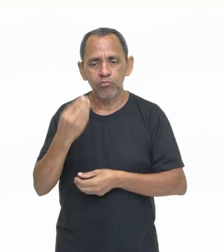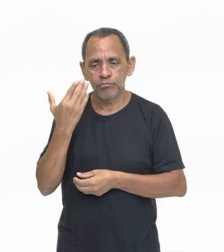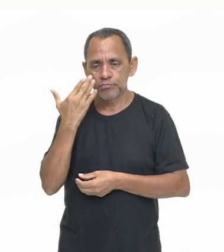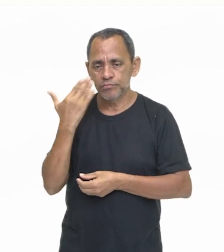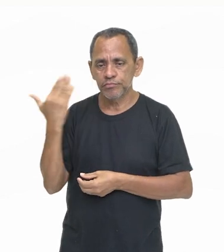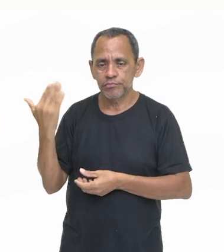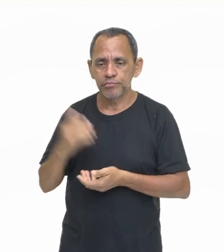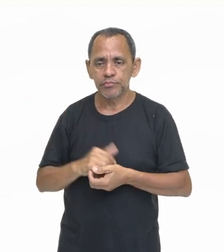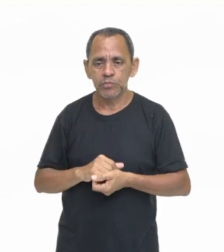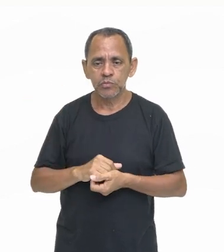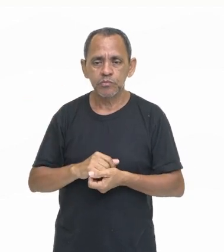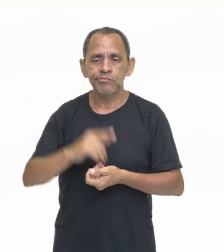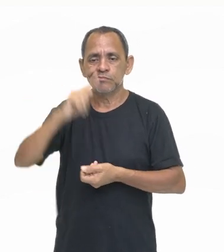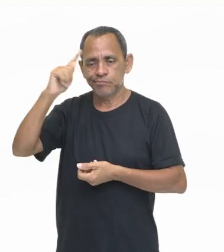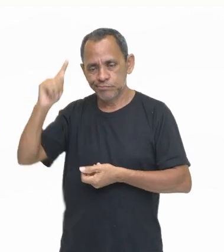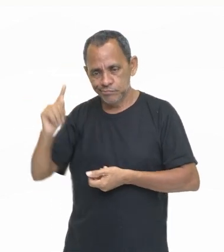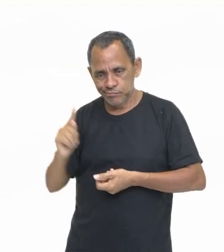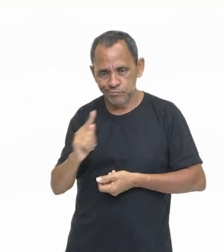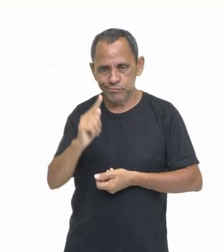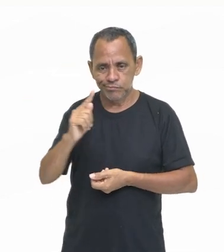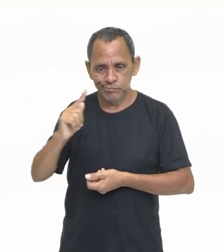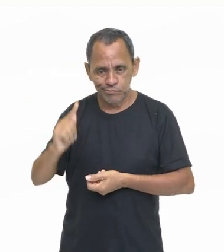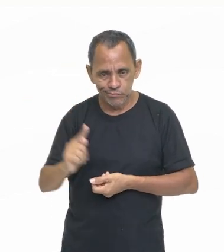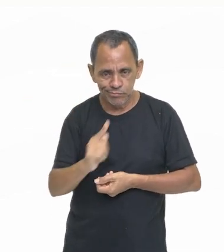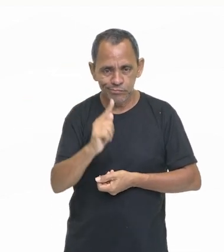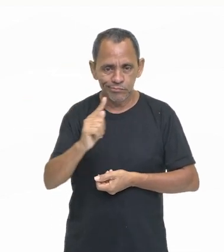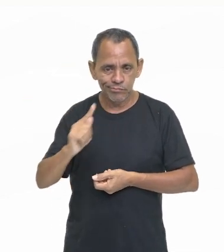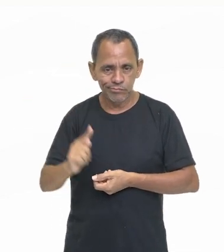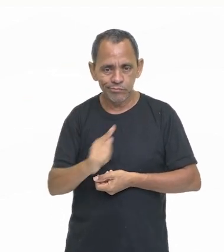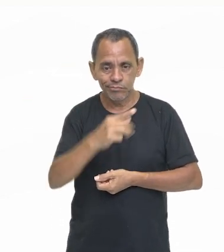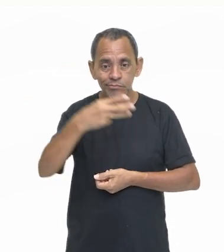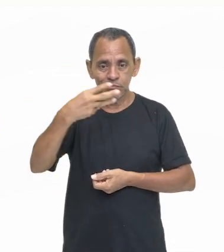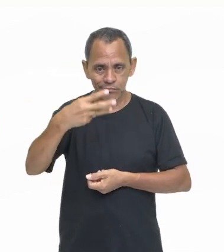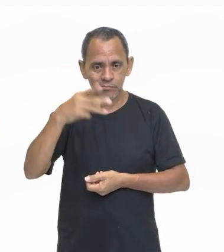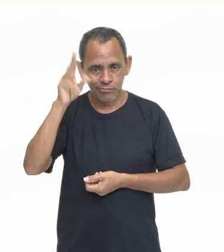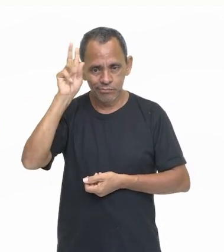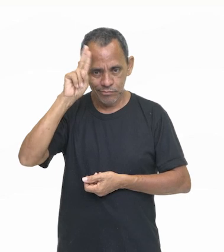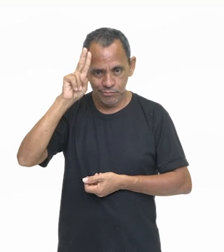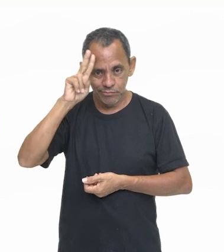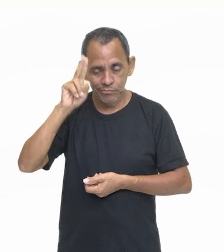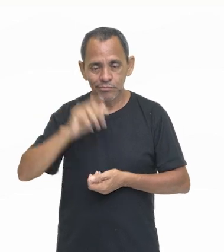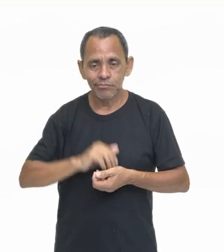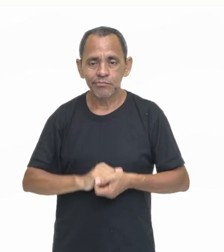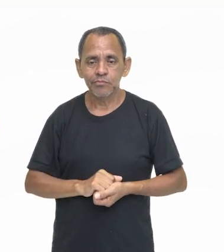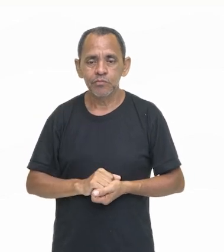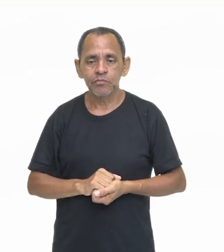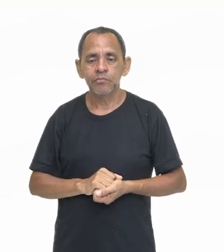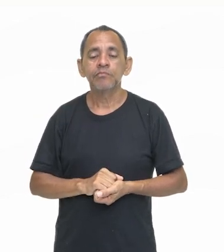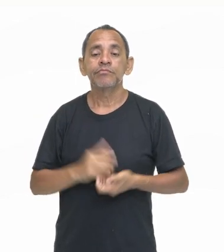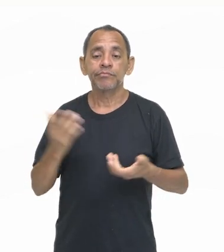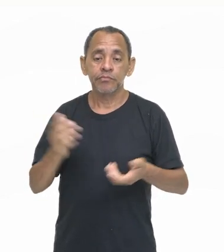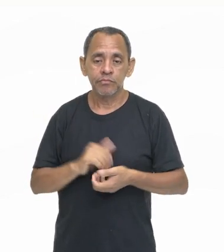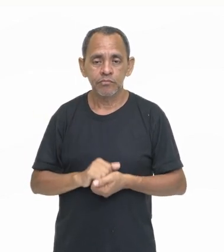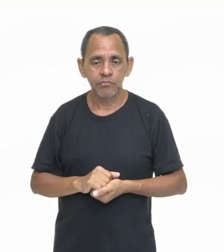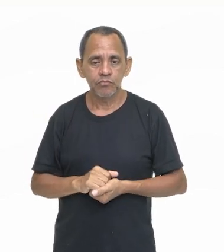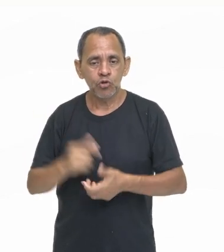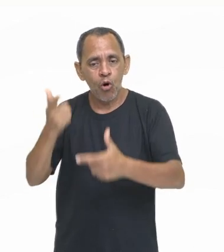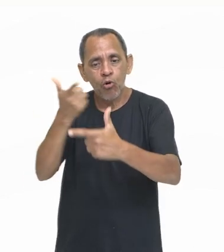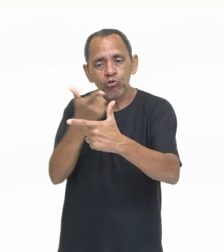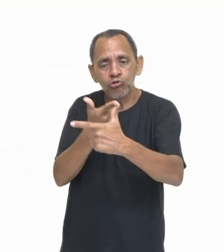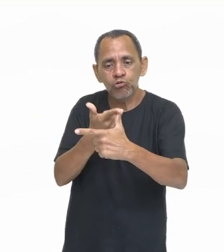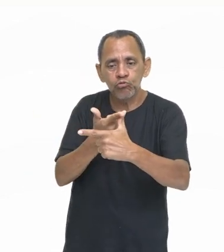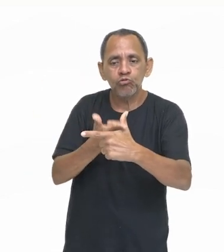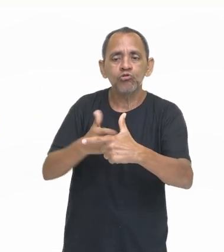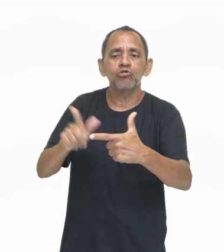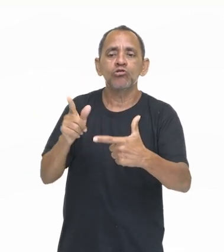centilitro, decilitro, depois chegar em litro. 3 vezes, vamos passar por 3 unidades, certo? Então nós vamos dividir por parte para você não se